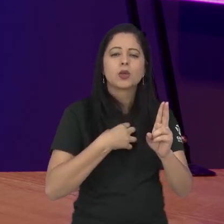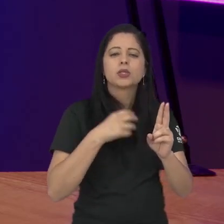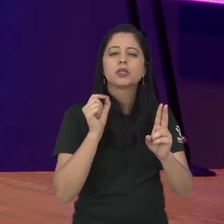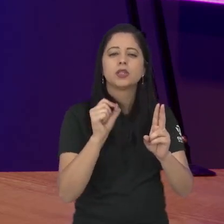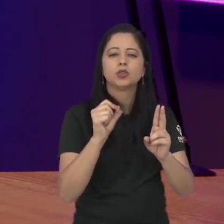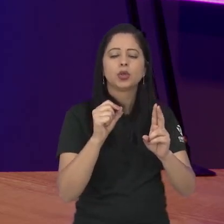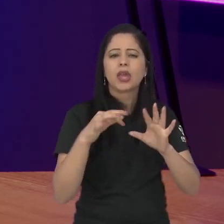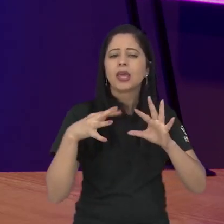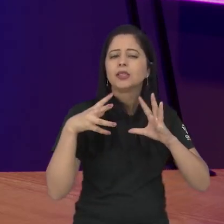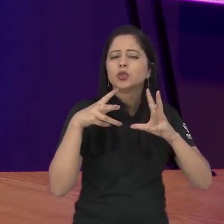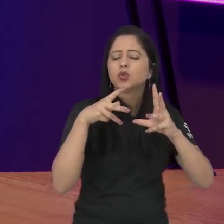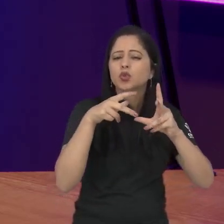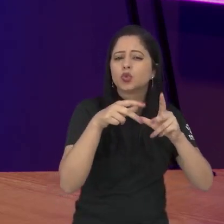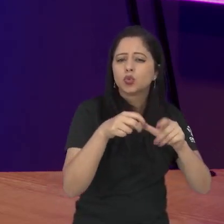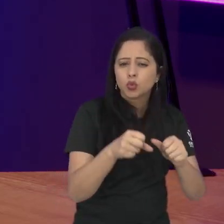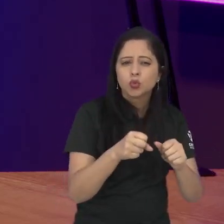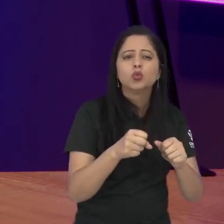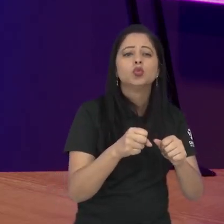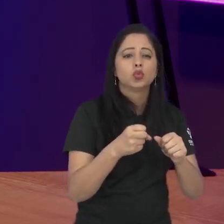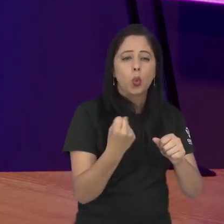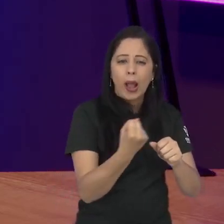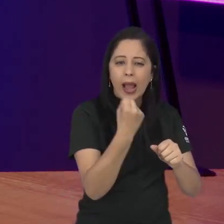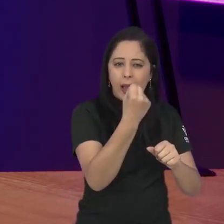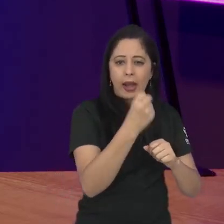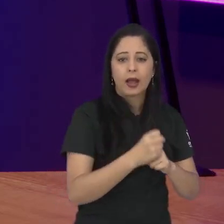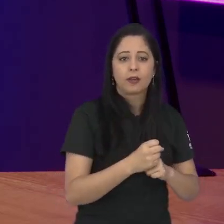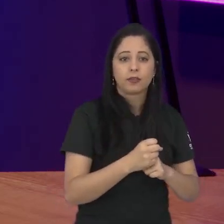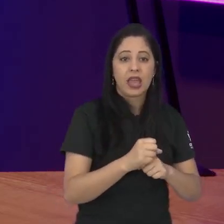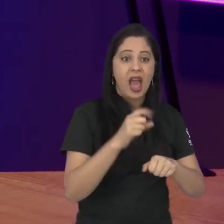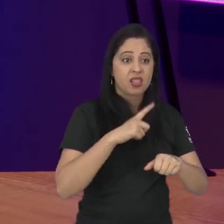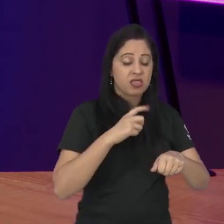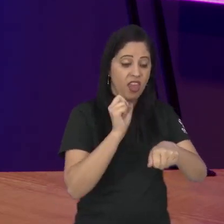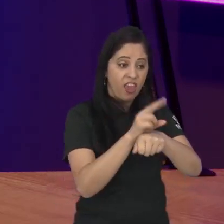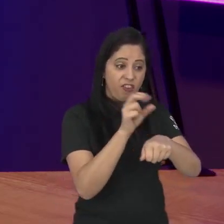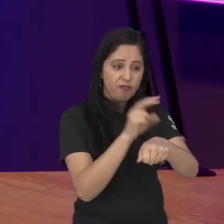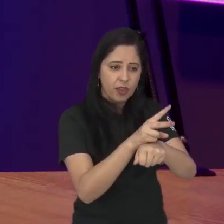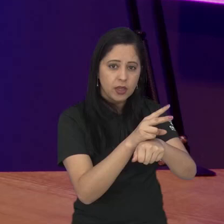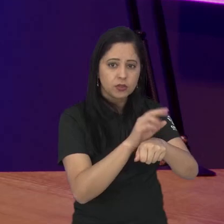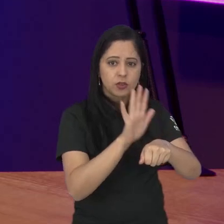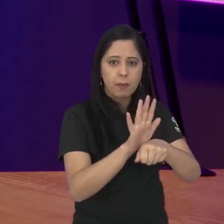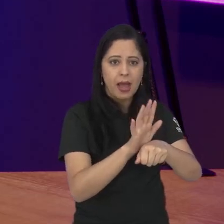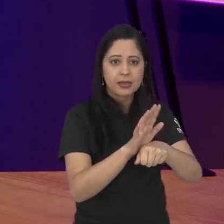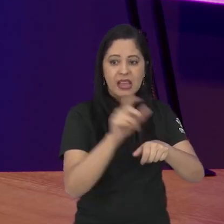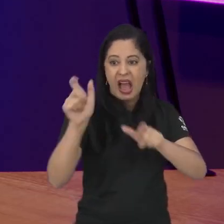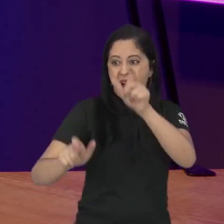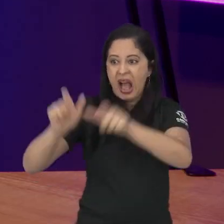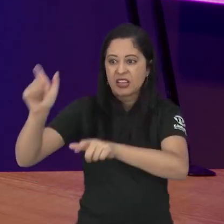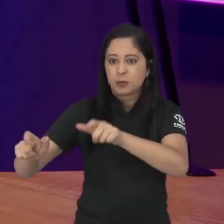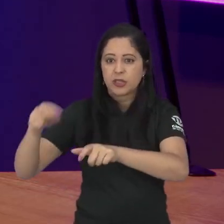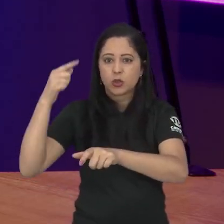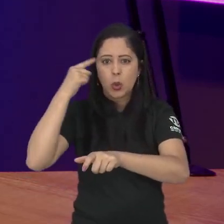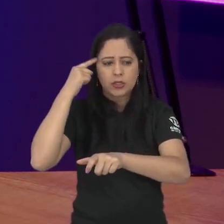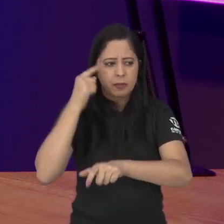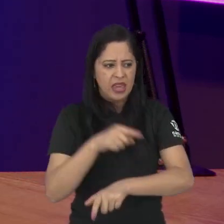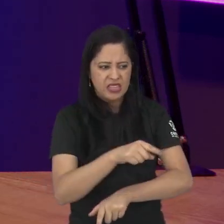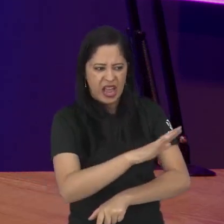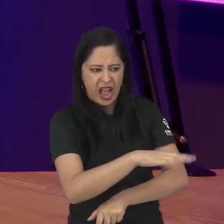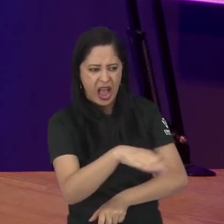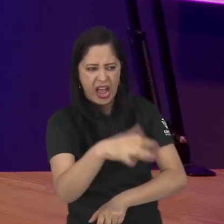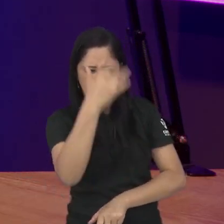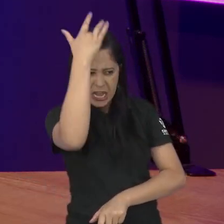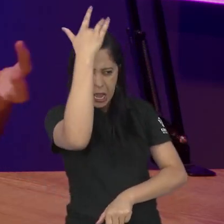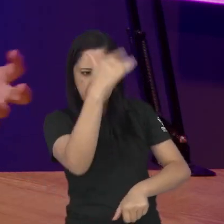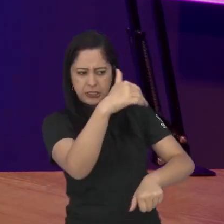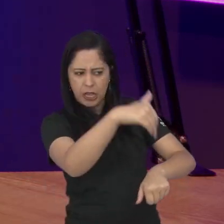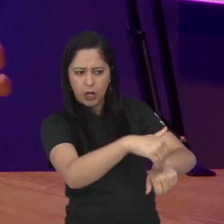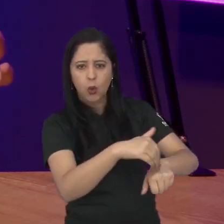se intensifica muito. Porque, além de existir o vírus, as pessoas começam a achar que as crianças também são as culpadas. E daí